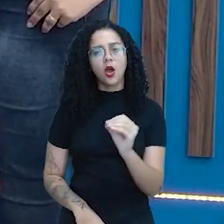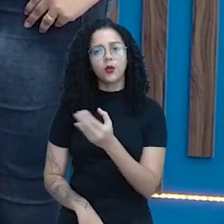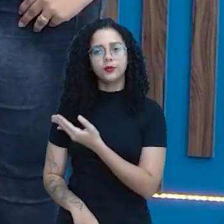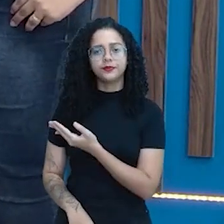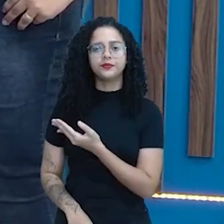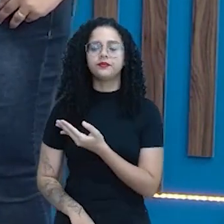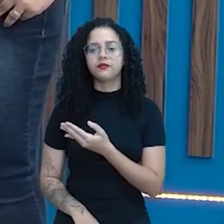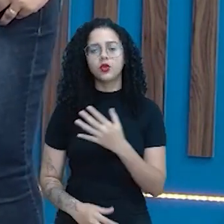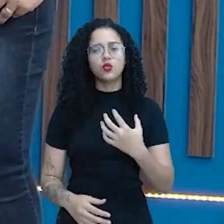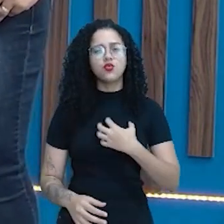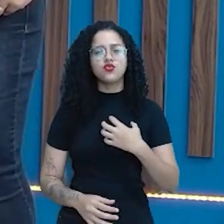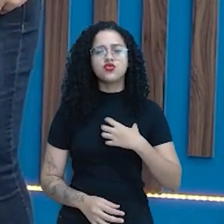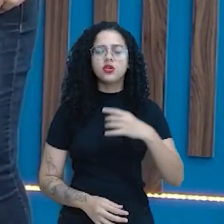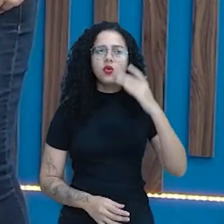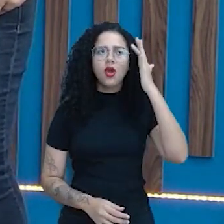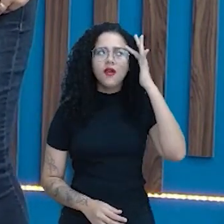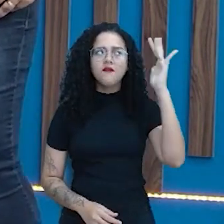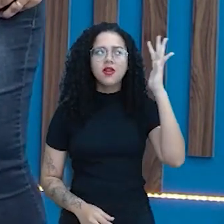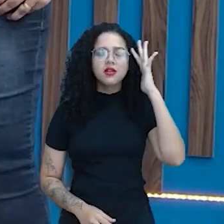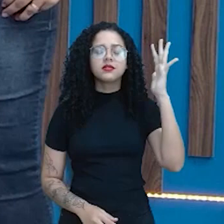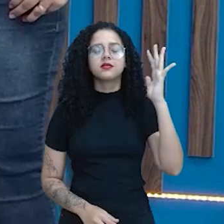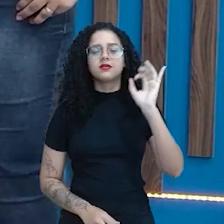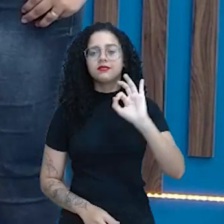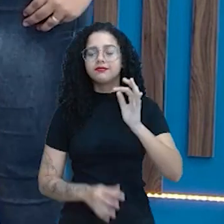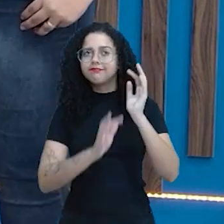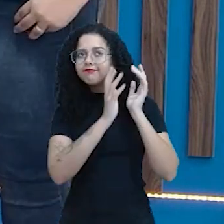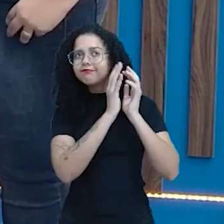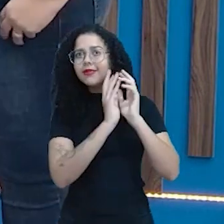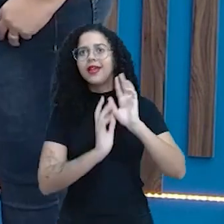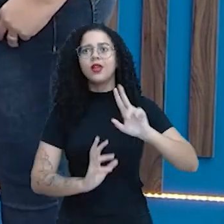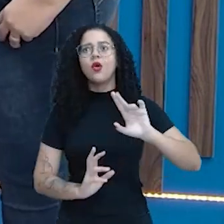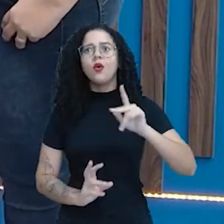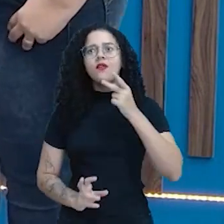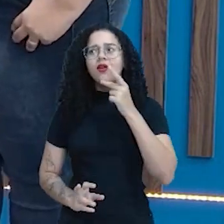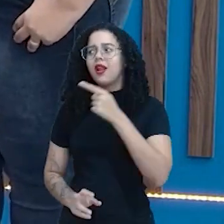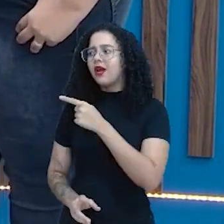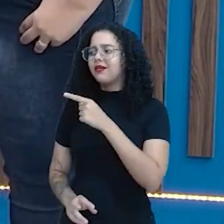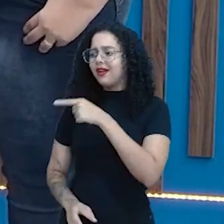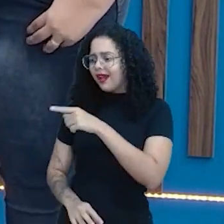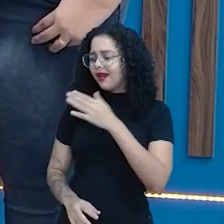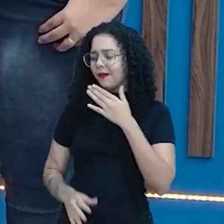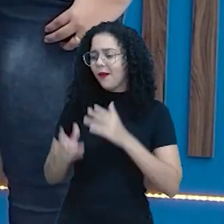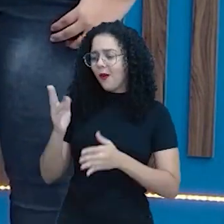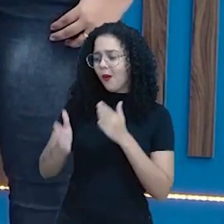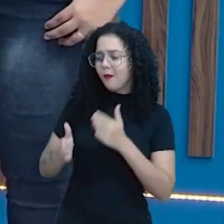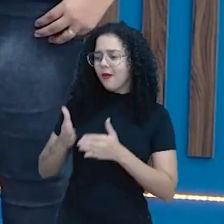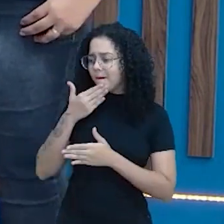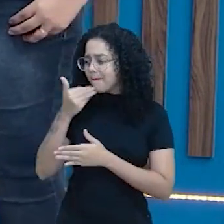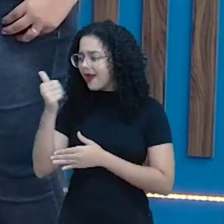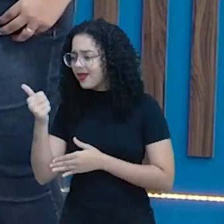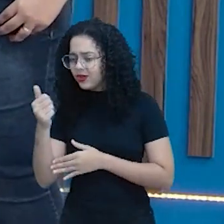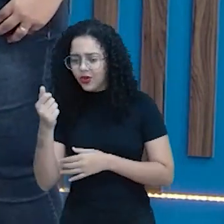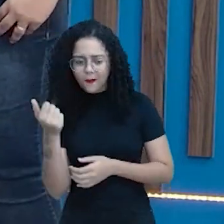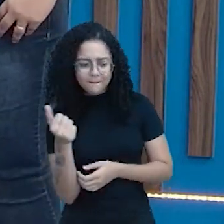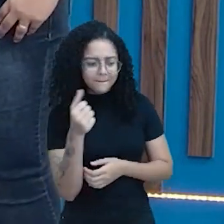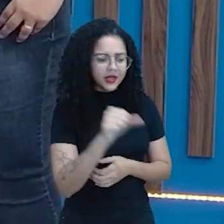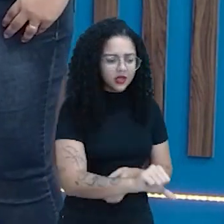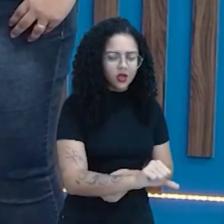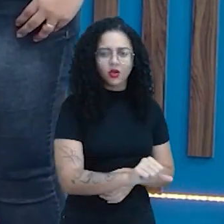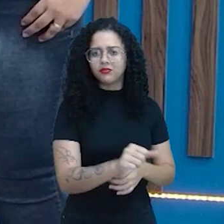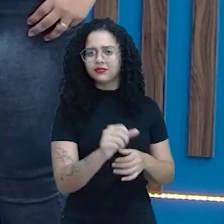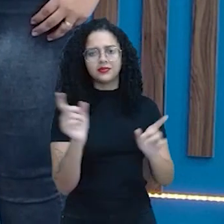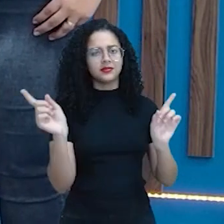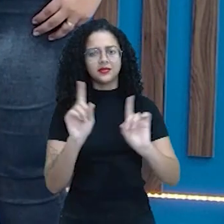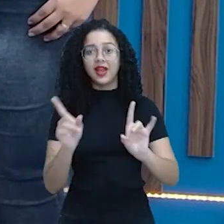aula, né, de uma forma reflexiva, né? Não é dizendo, eita, é melhor, é pior. Esse melhor e pior é o que a gente vai usar